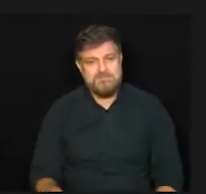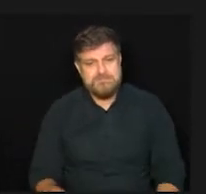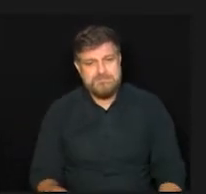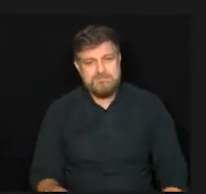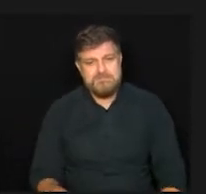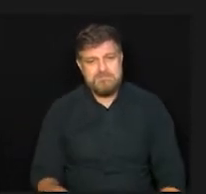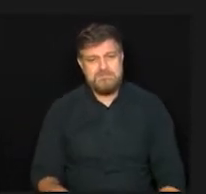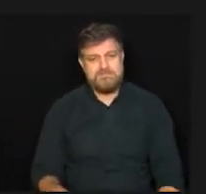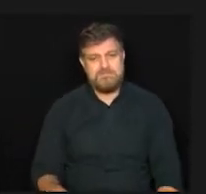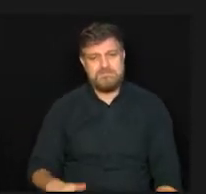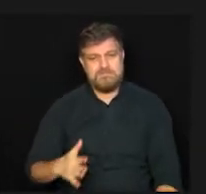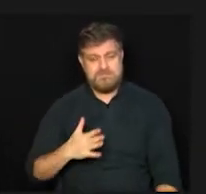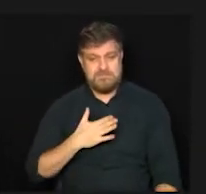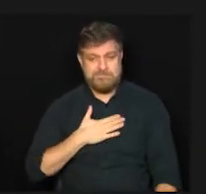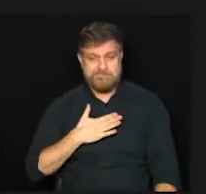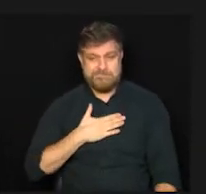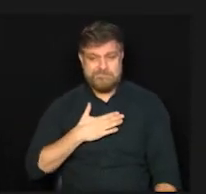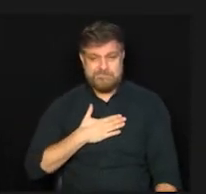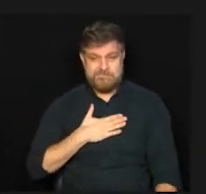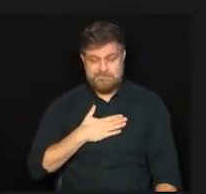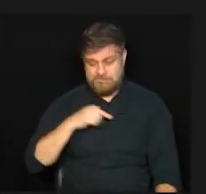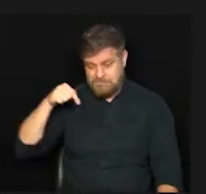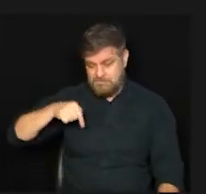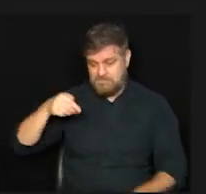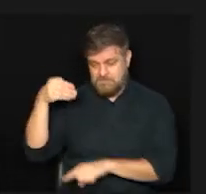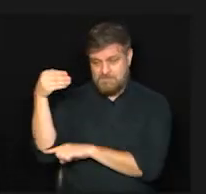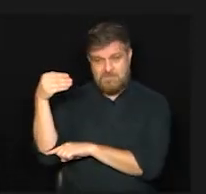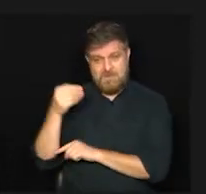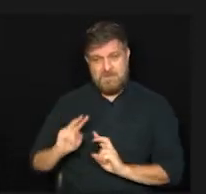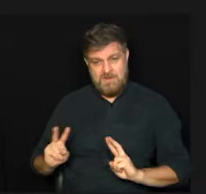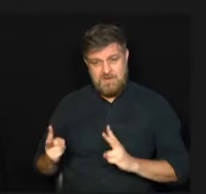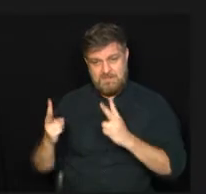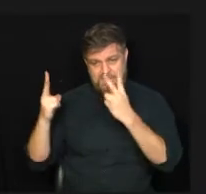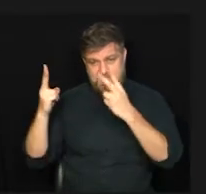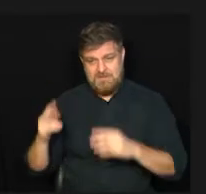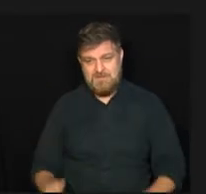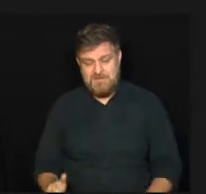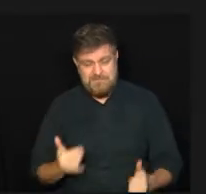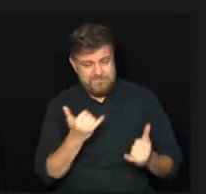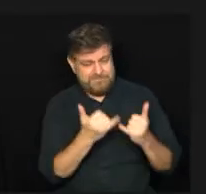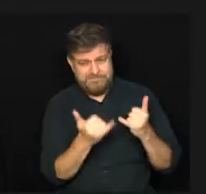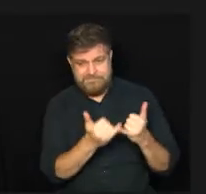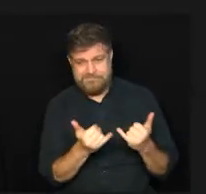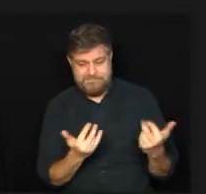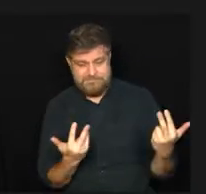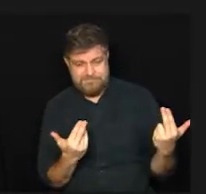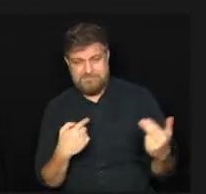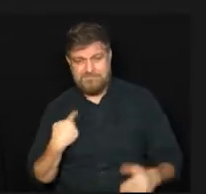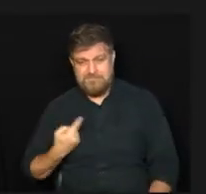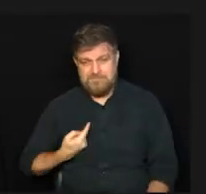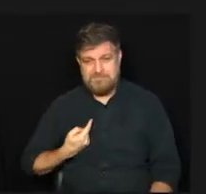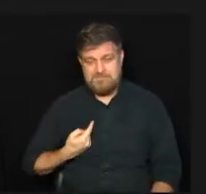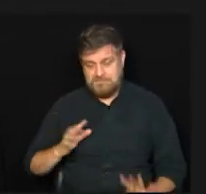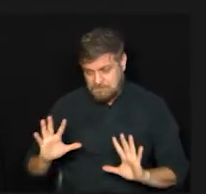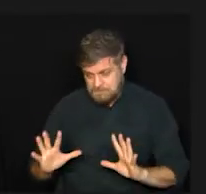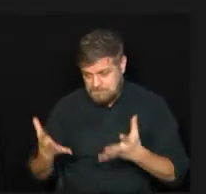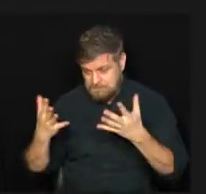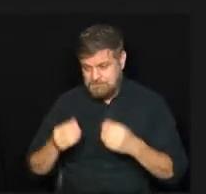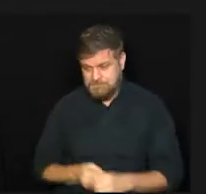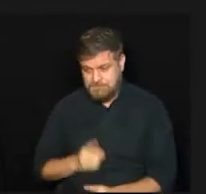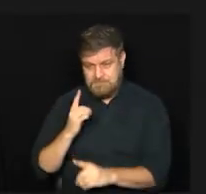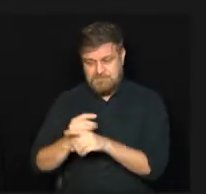A nossa situação aqui no Vitória é muito parecida com a do Royal, né? A nossa parte de eventos está praticamente